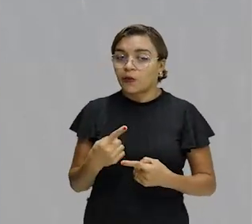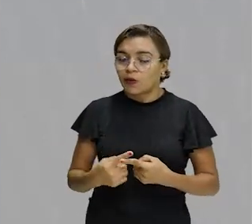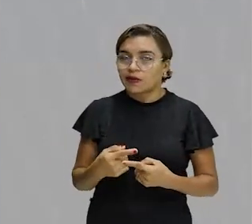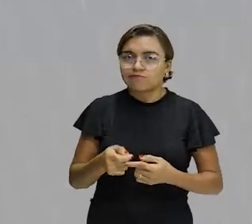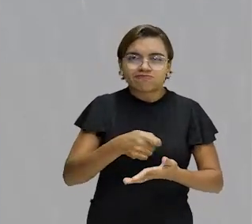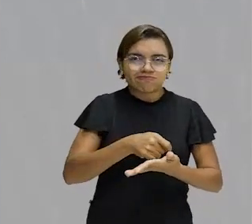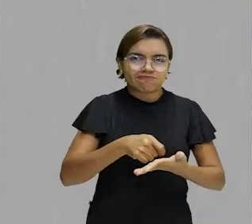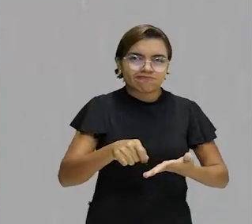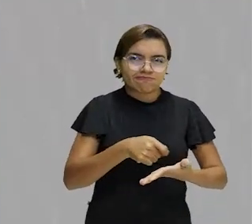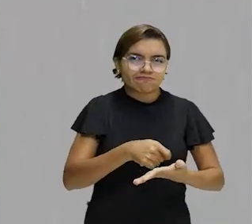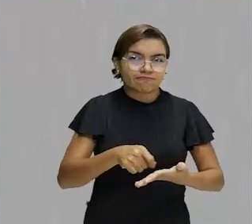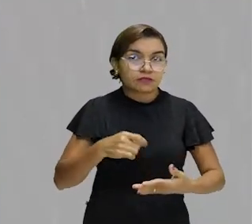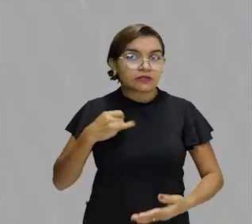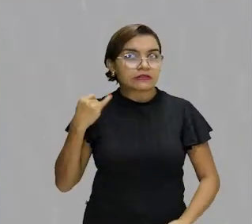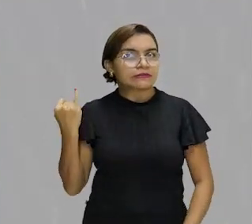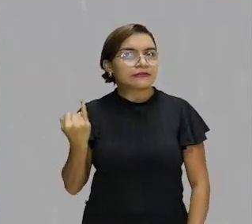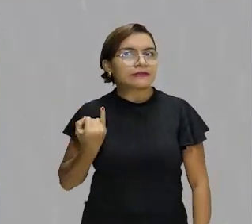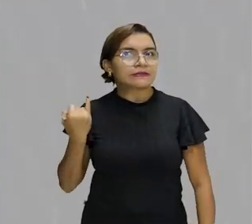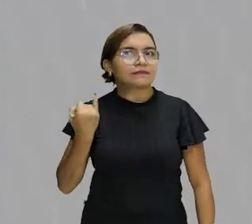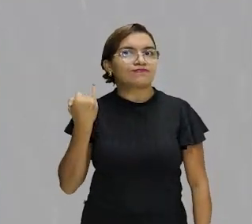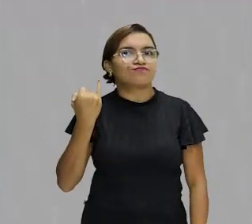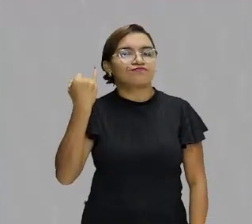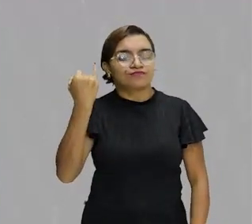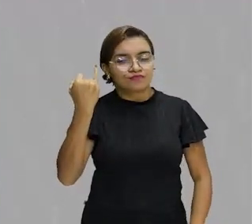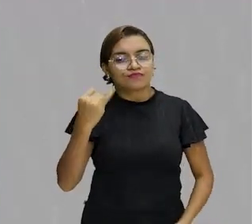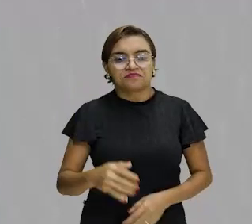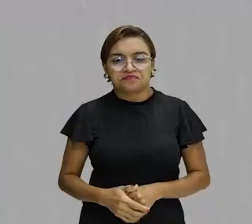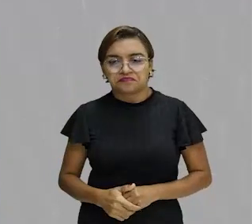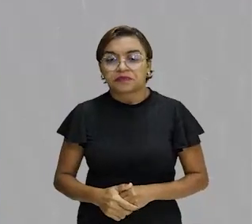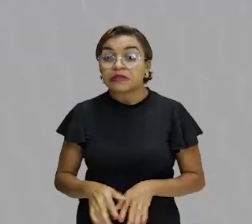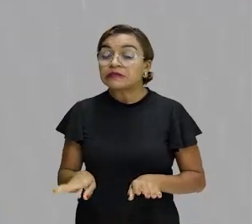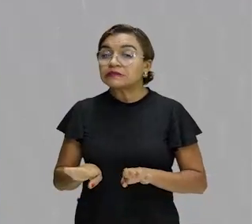eu acabo percebendo que tem uma associação muito forte entre